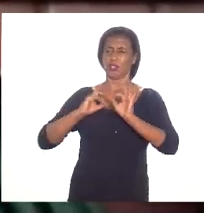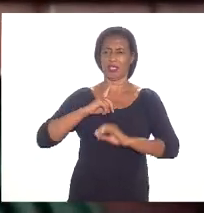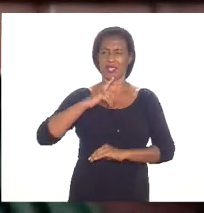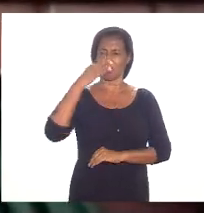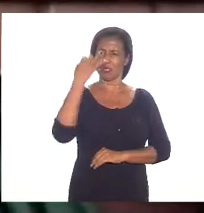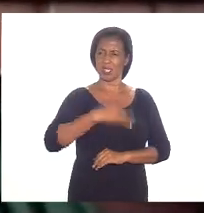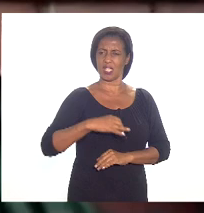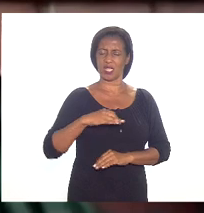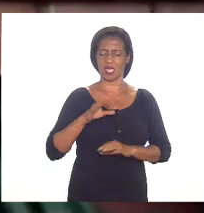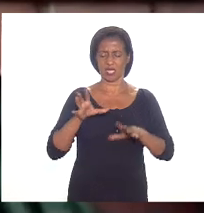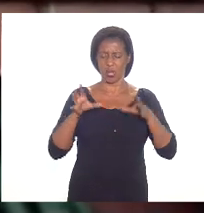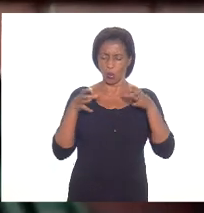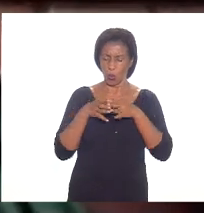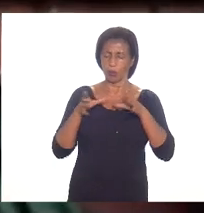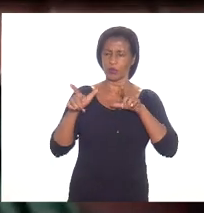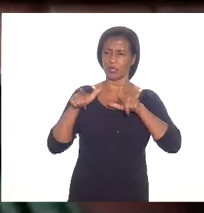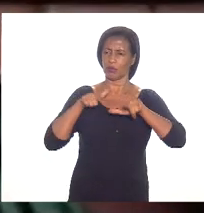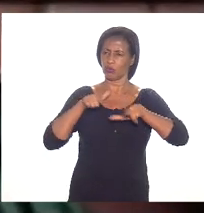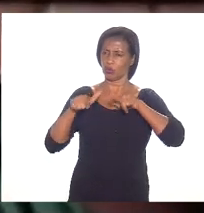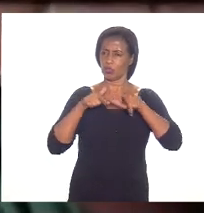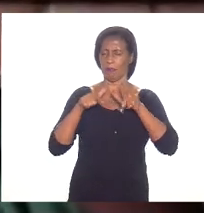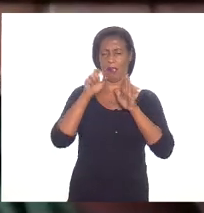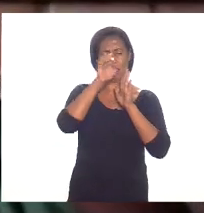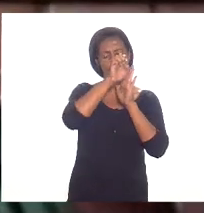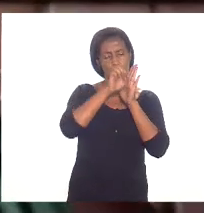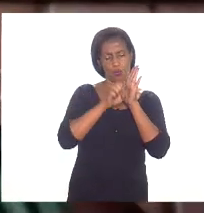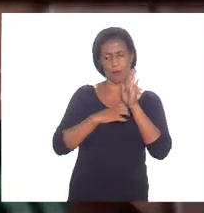da Comissão de Trabalho é favorável com emendas.